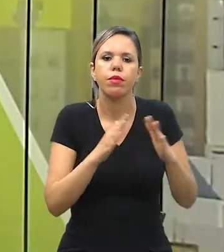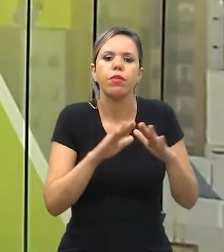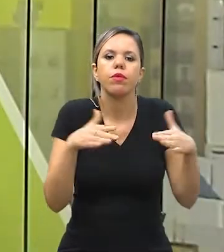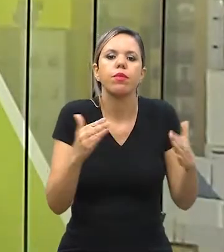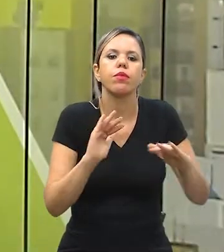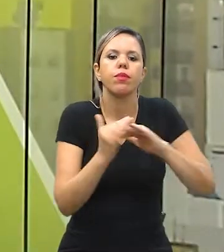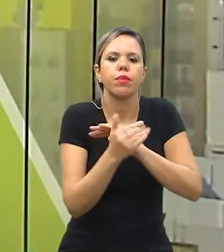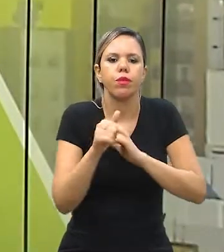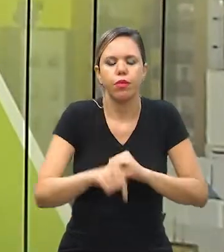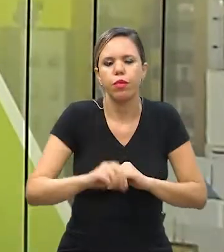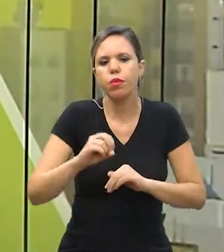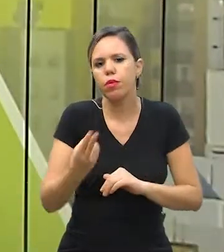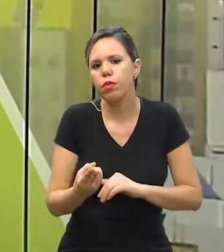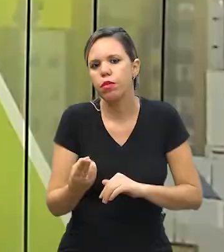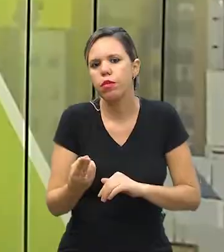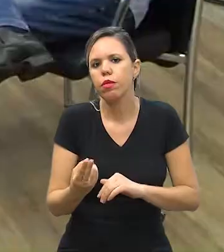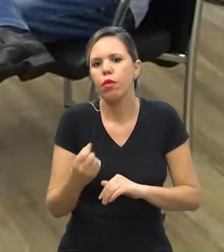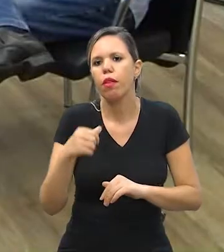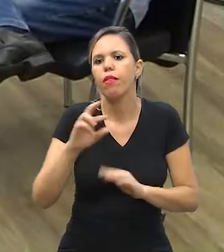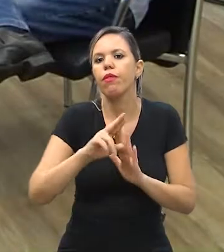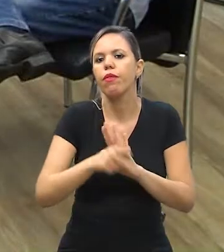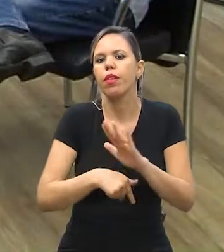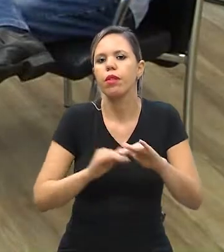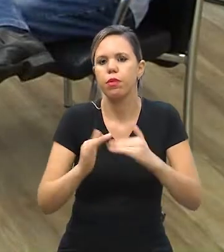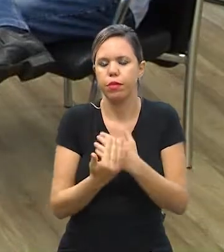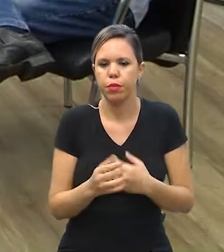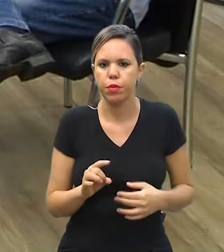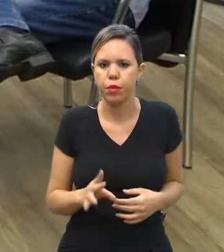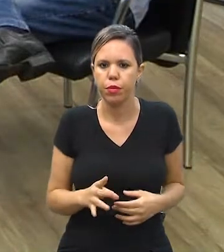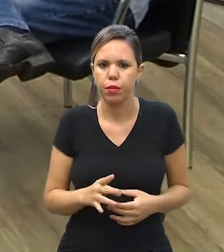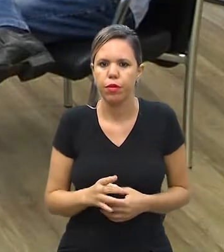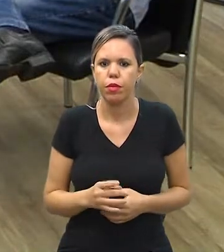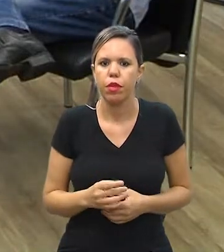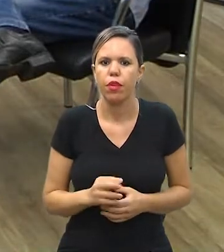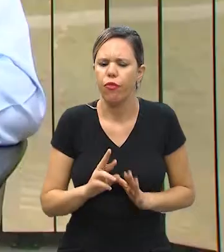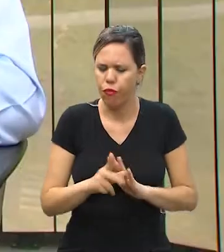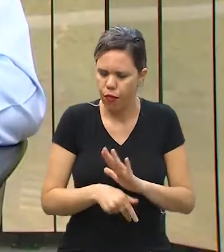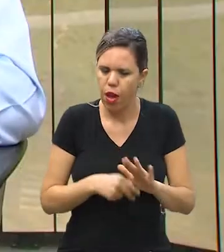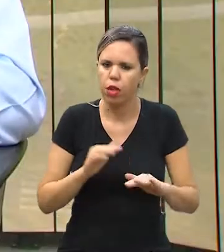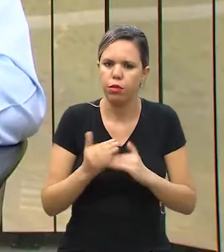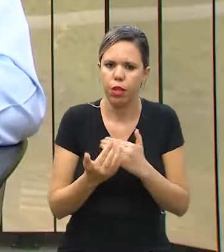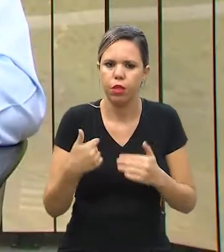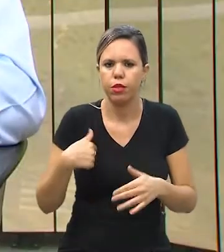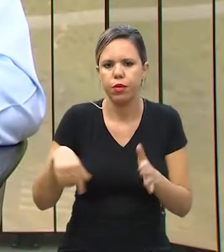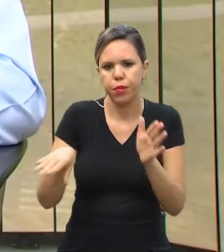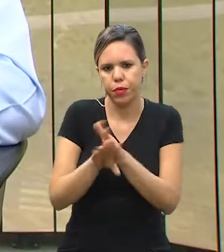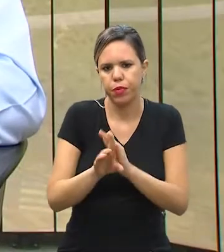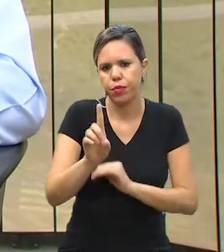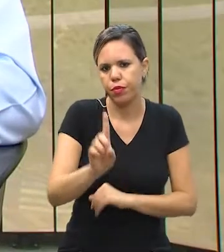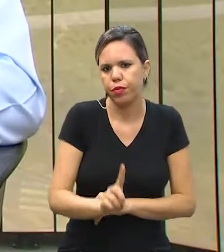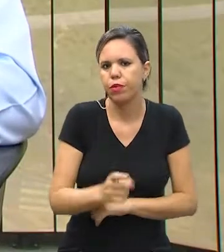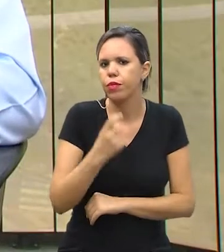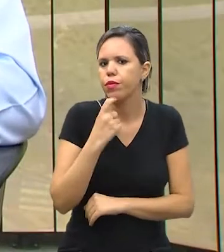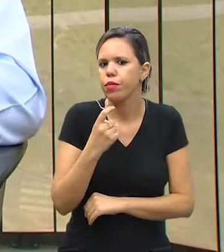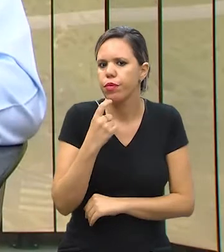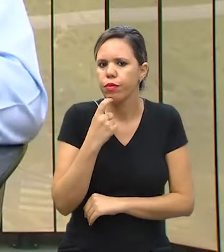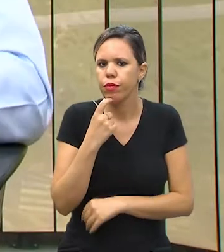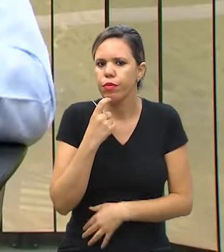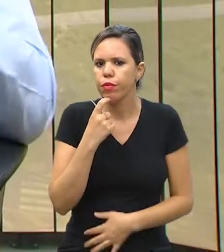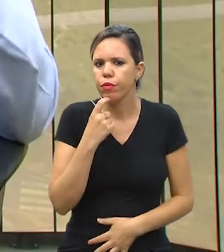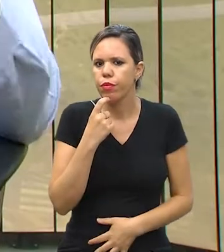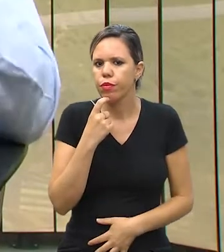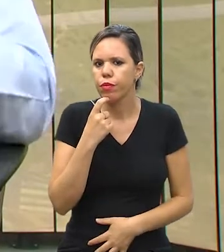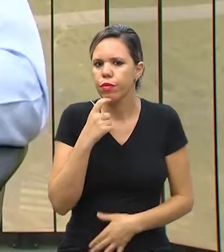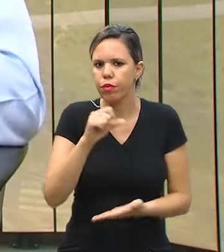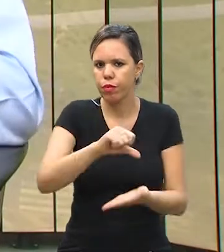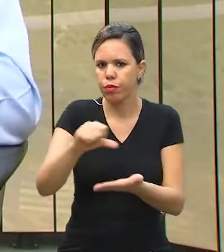qual bairro ou foi mais que um? Não, foi mais que um. Quando eu cheguei em Campinas, eu acabei ficando